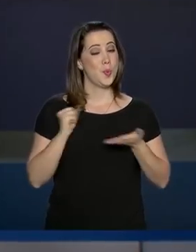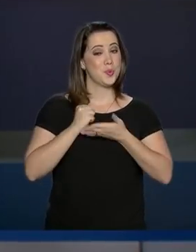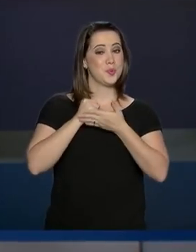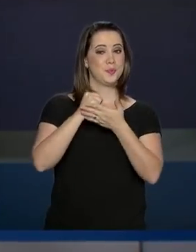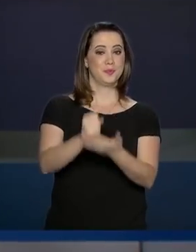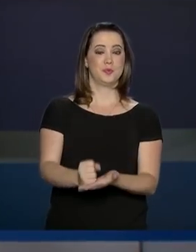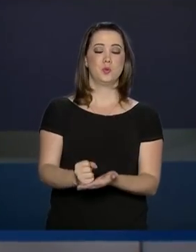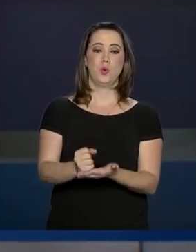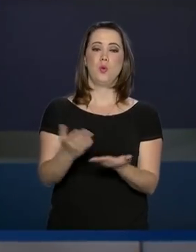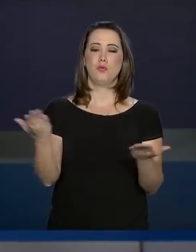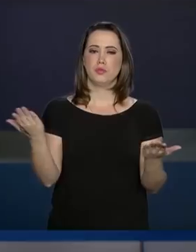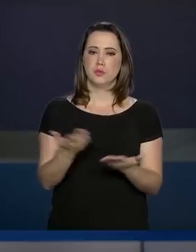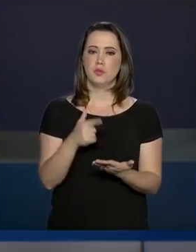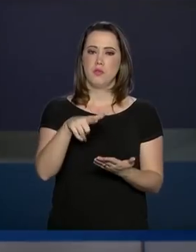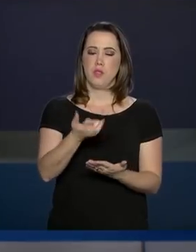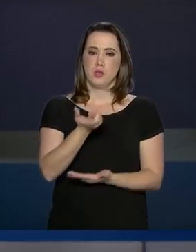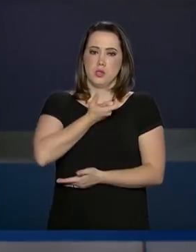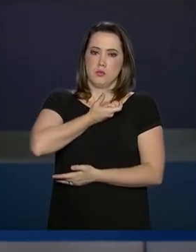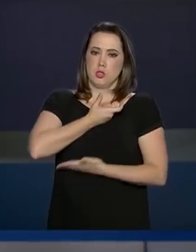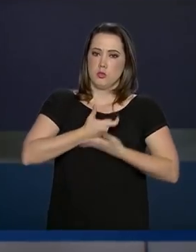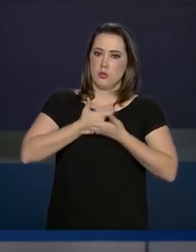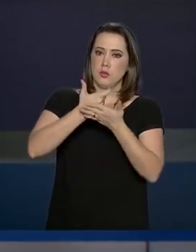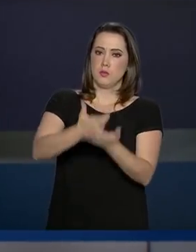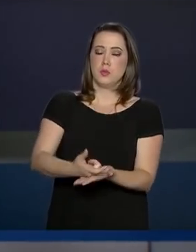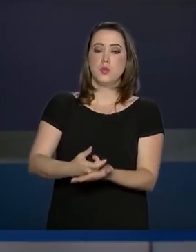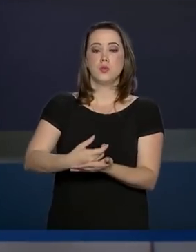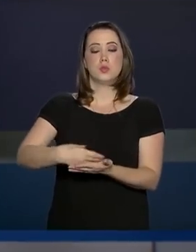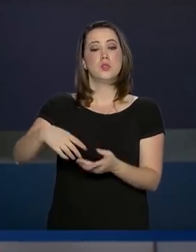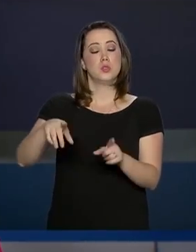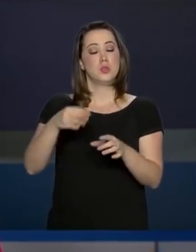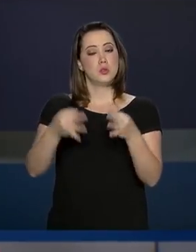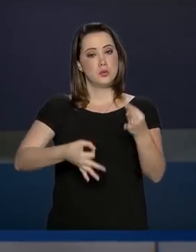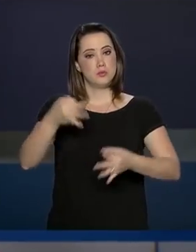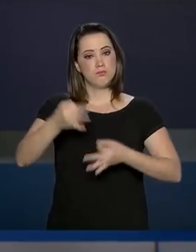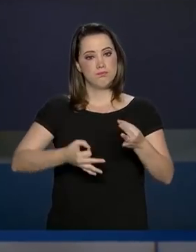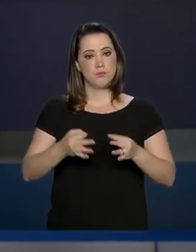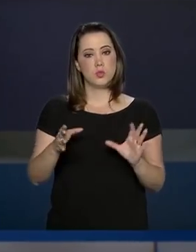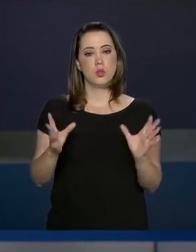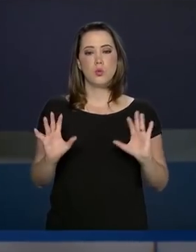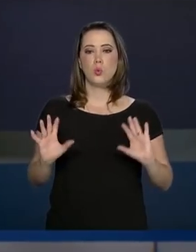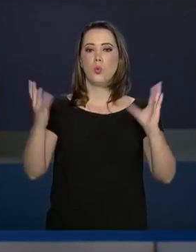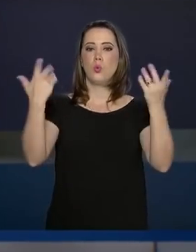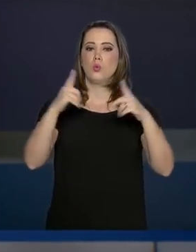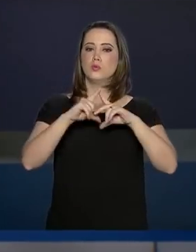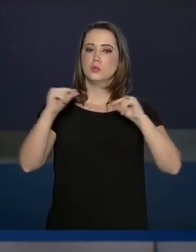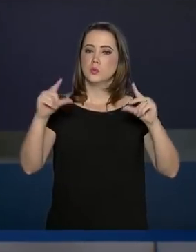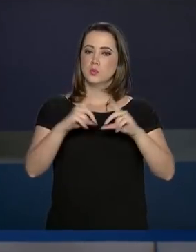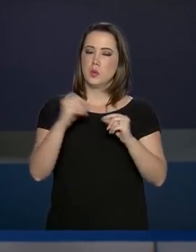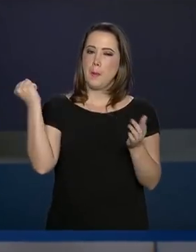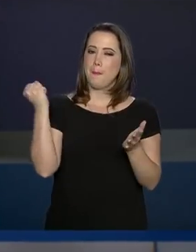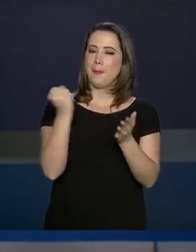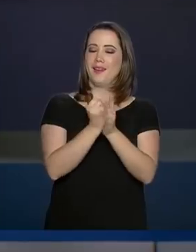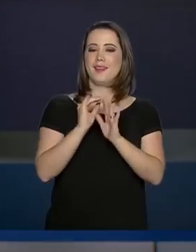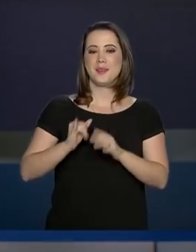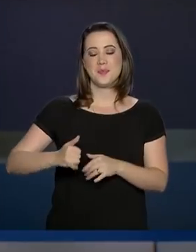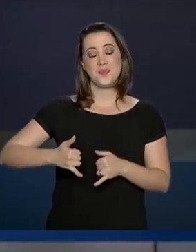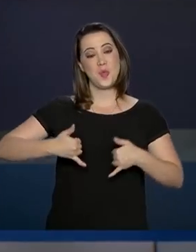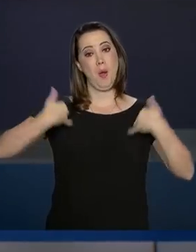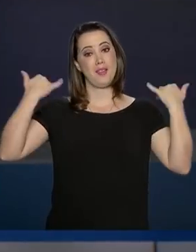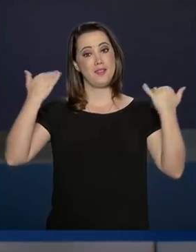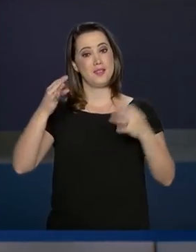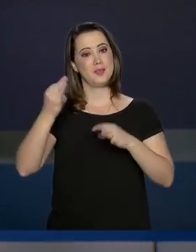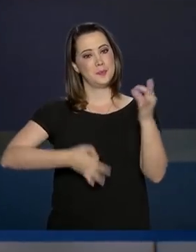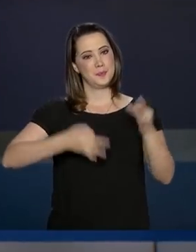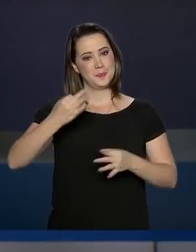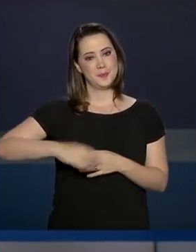as comendas da Ordem do Mérito Judiciário Militar. A cerimônia foi no Clube do Exército, em Brasília, e marca o aniversário da Justiça